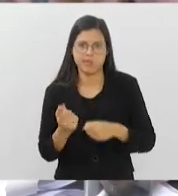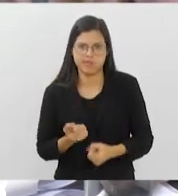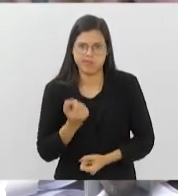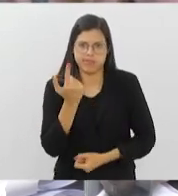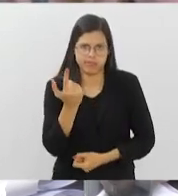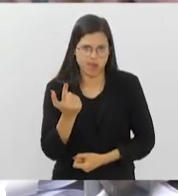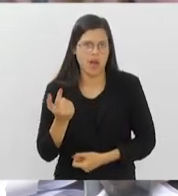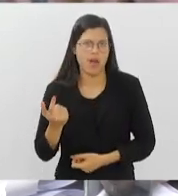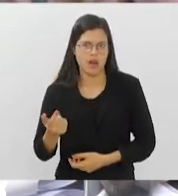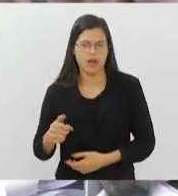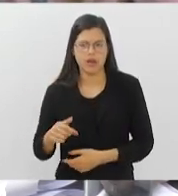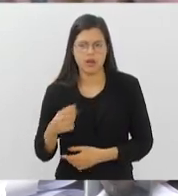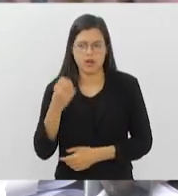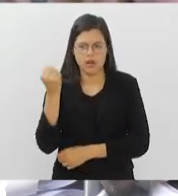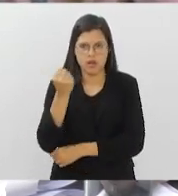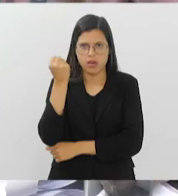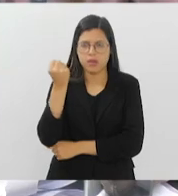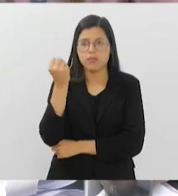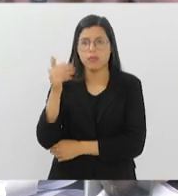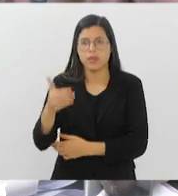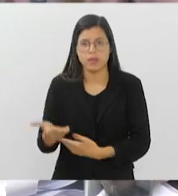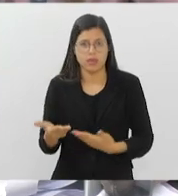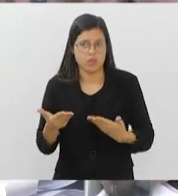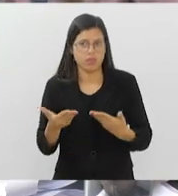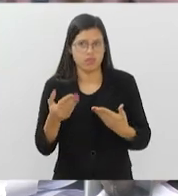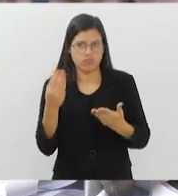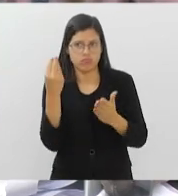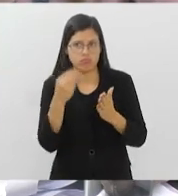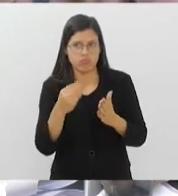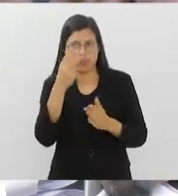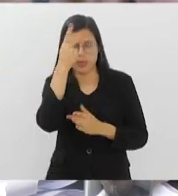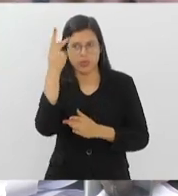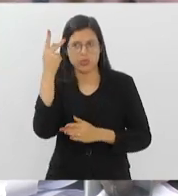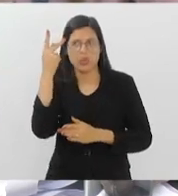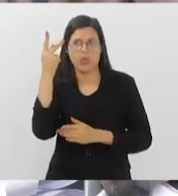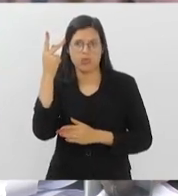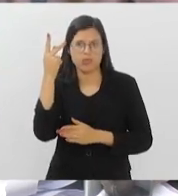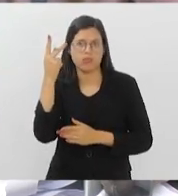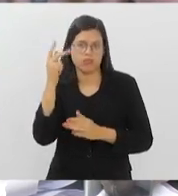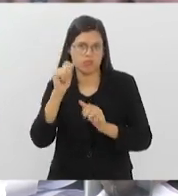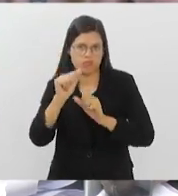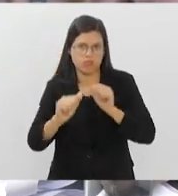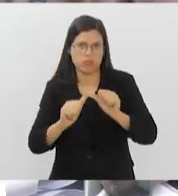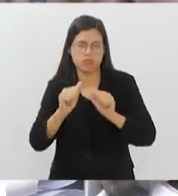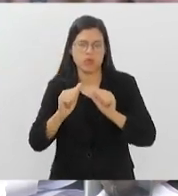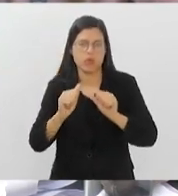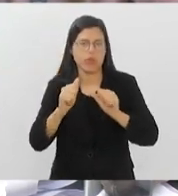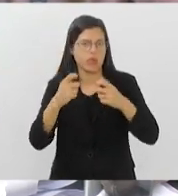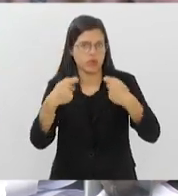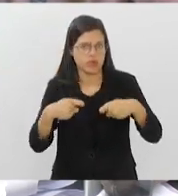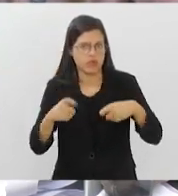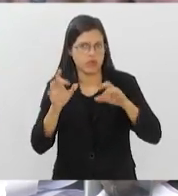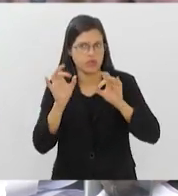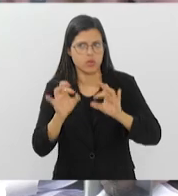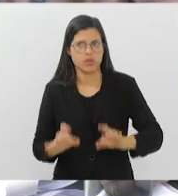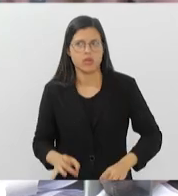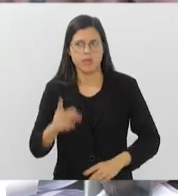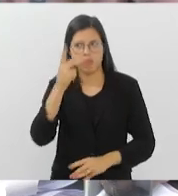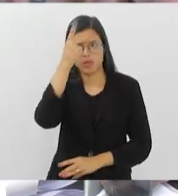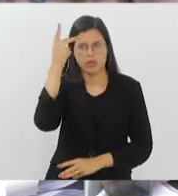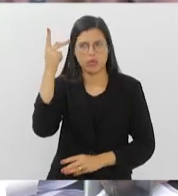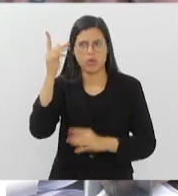pessoas com necessidades especiais, se for esse o intuito, e é isso importante definir, pessoas com